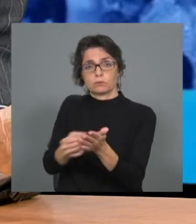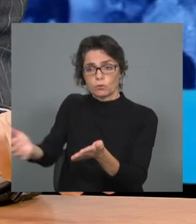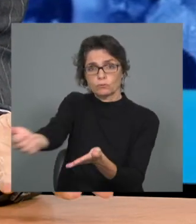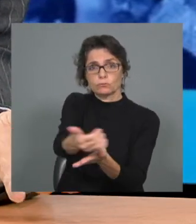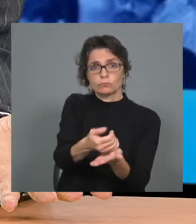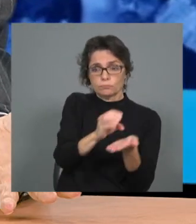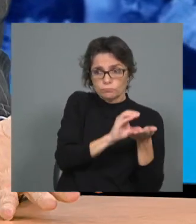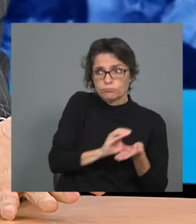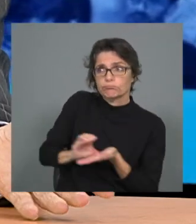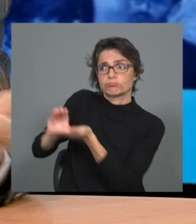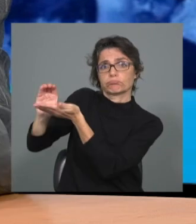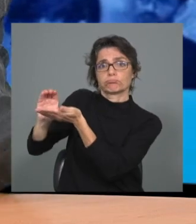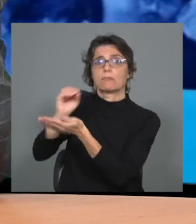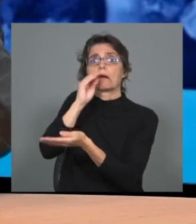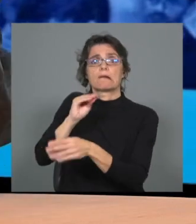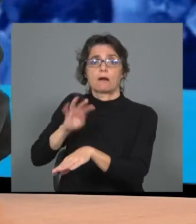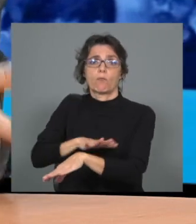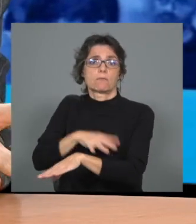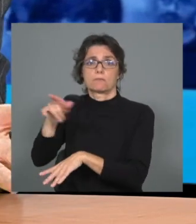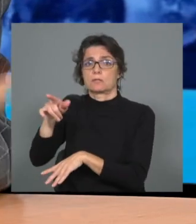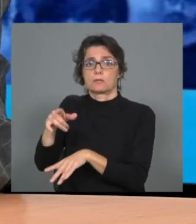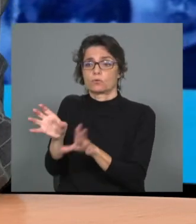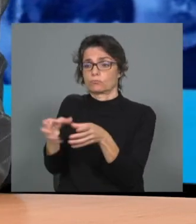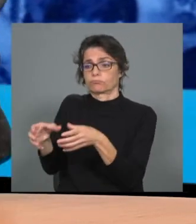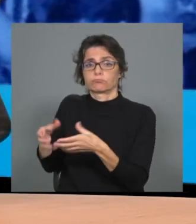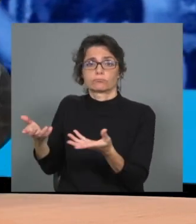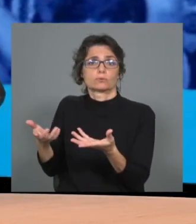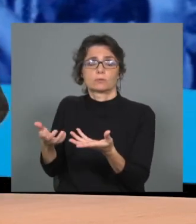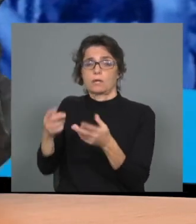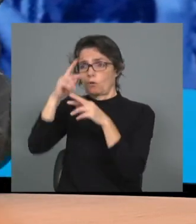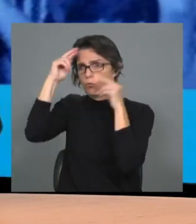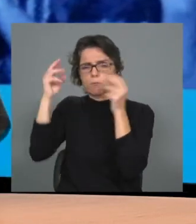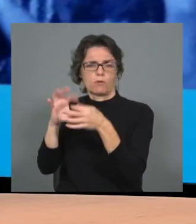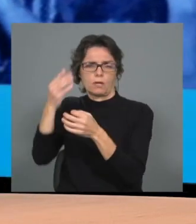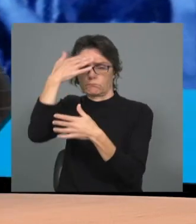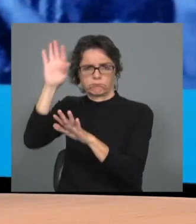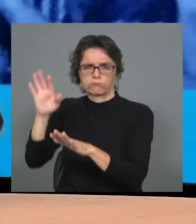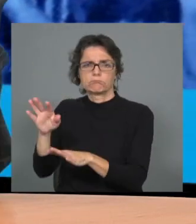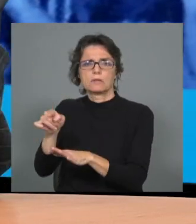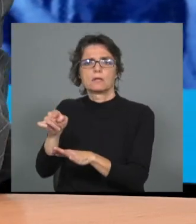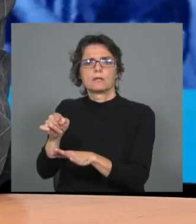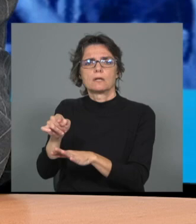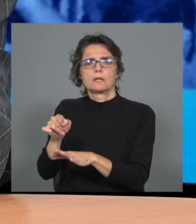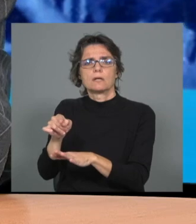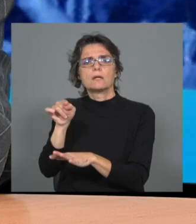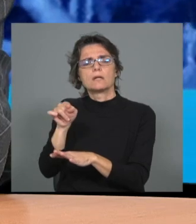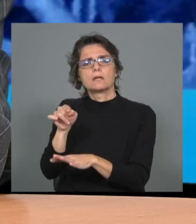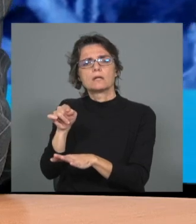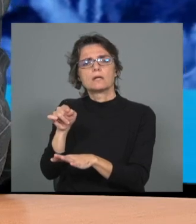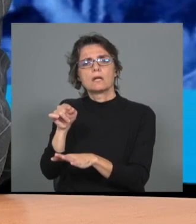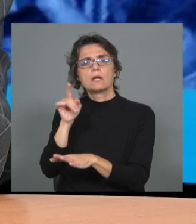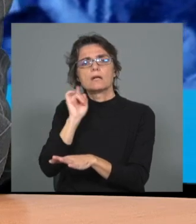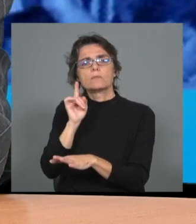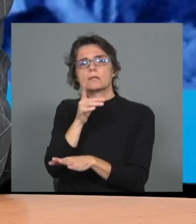entregues aos administradores, fossem locais, fossem imperiais, etc. Isto variou muito. Uma das coisas importantes a estudar aqui